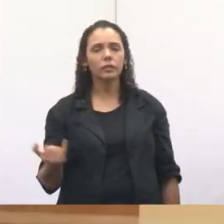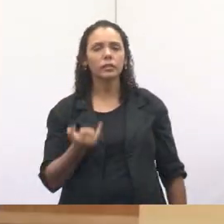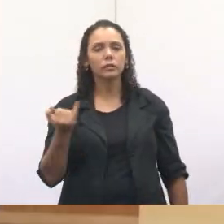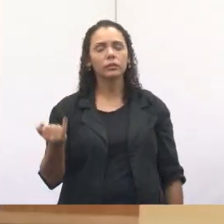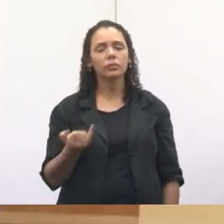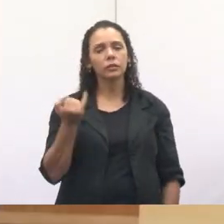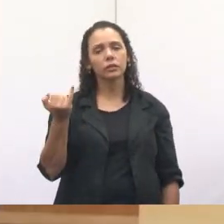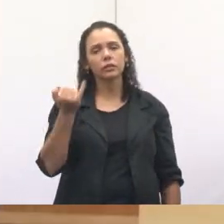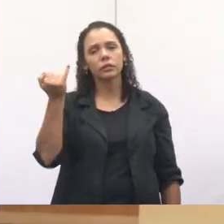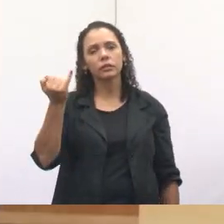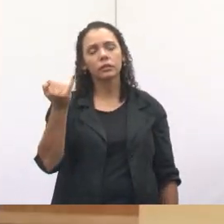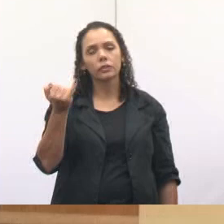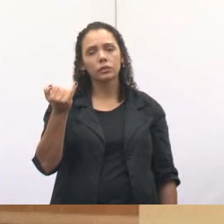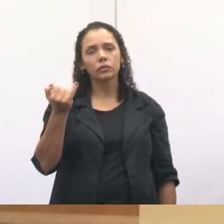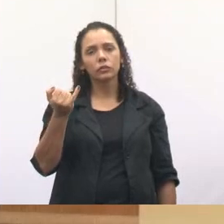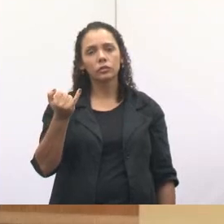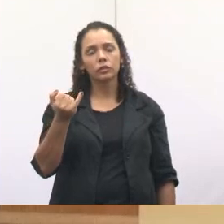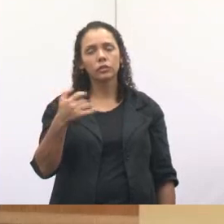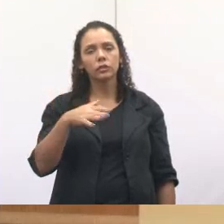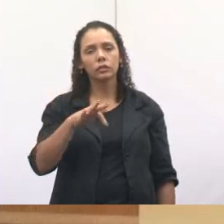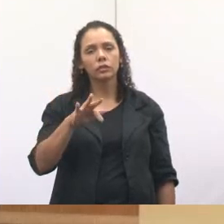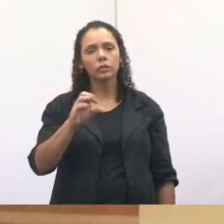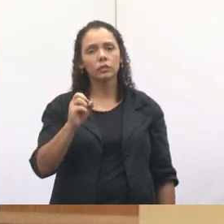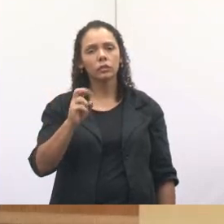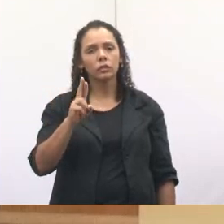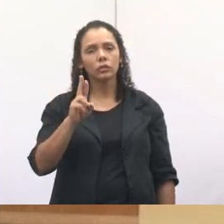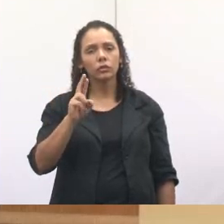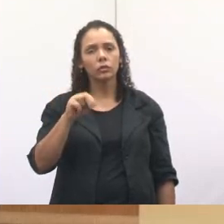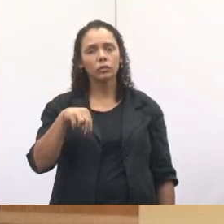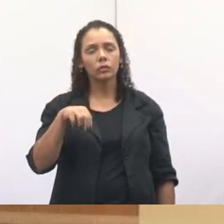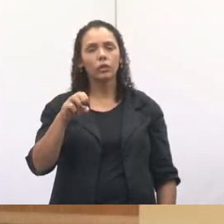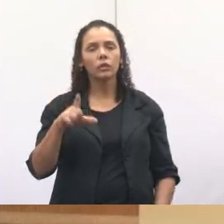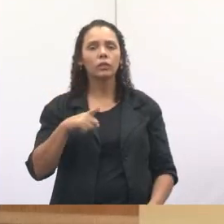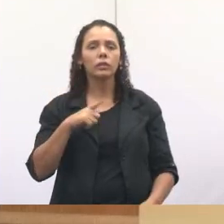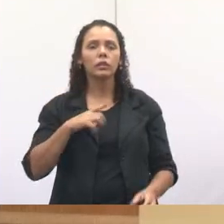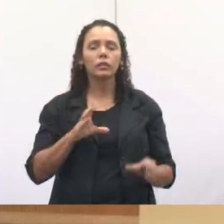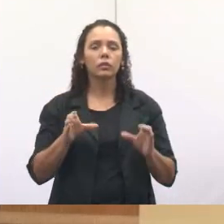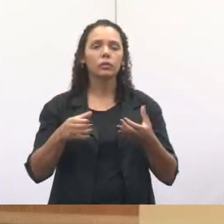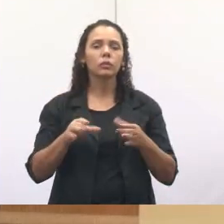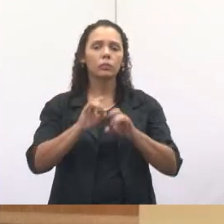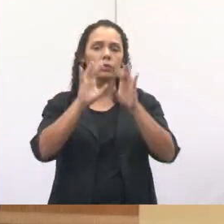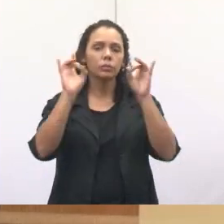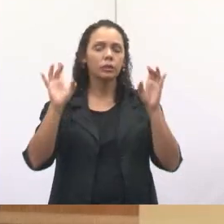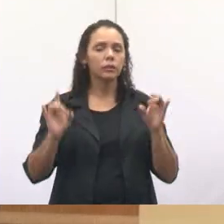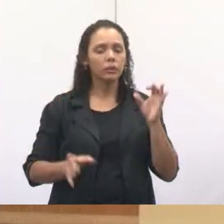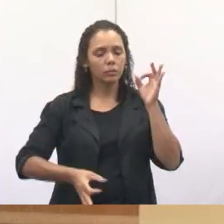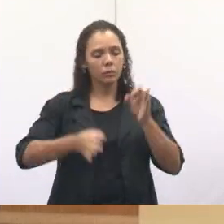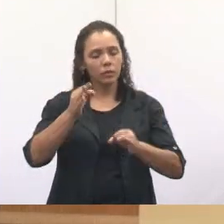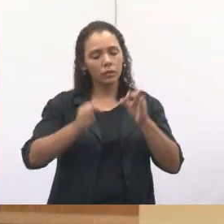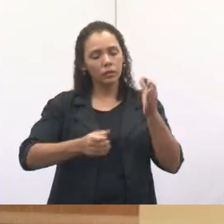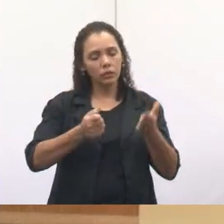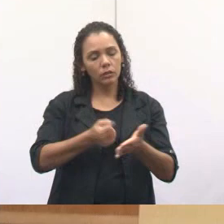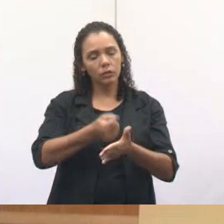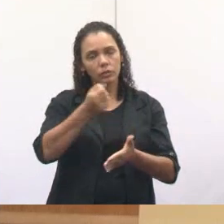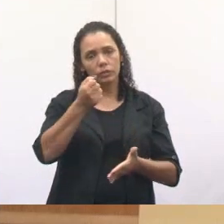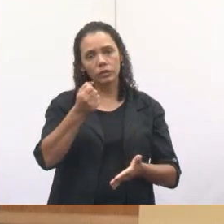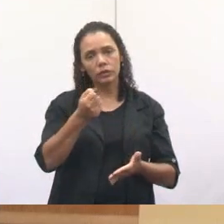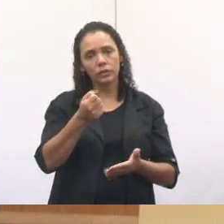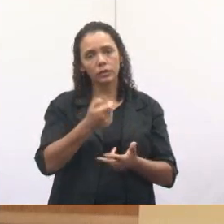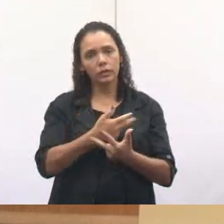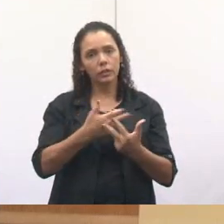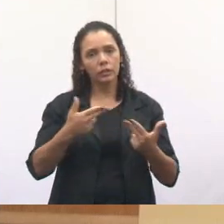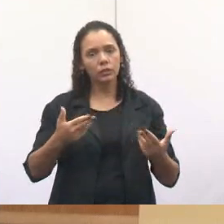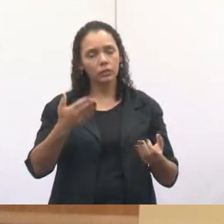fundamental que o Fórum de Jacareí possua uma vara especializada para julgar os casos, para julgar